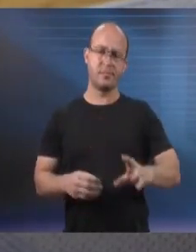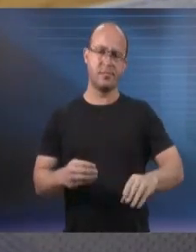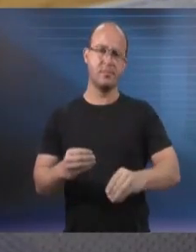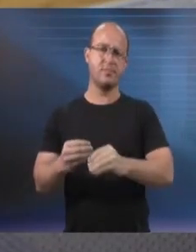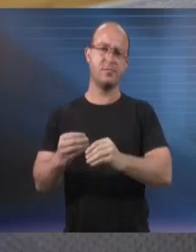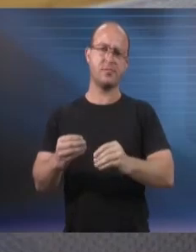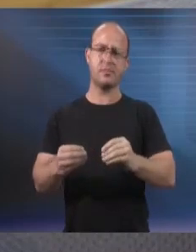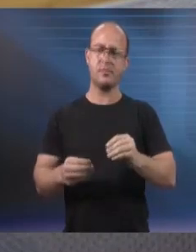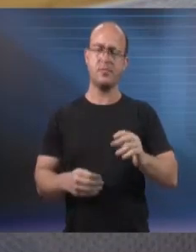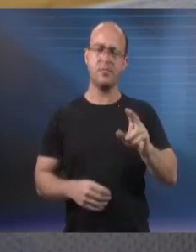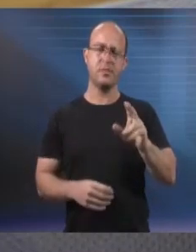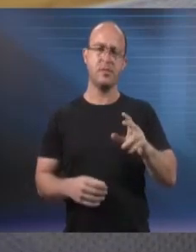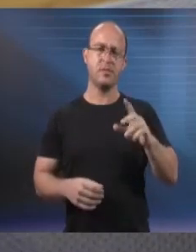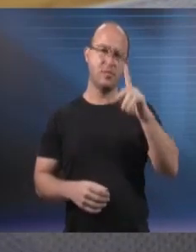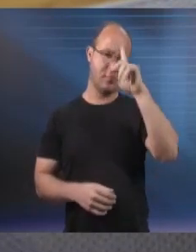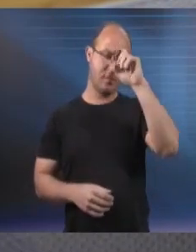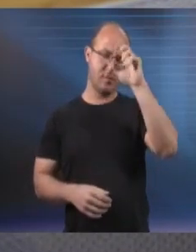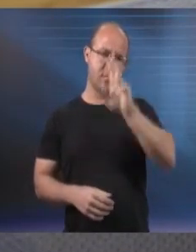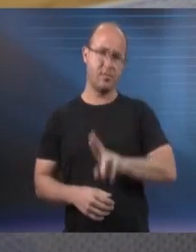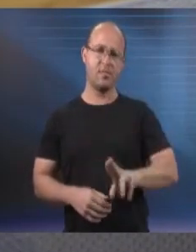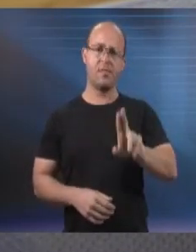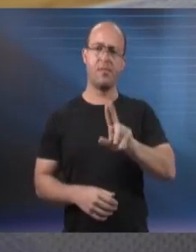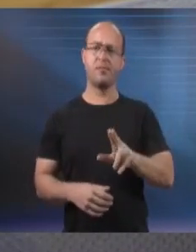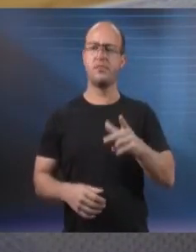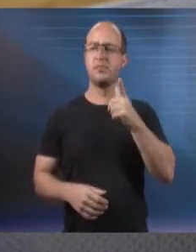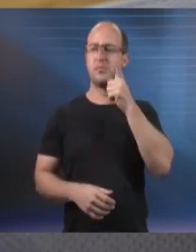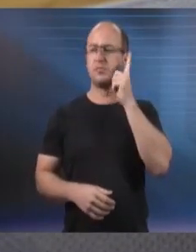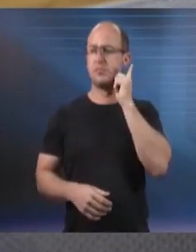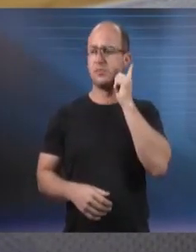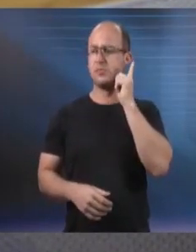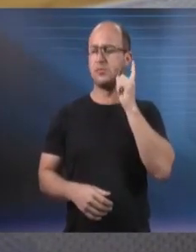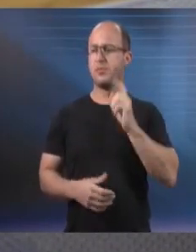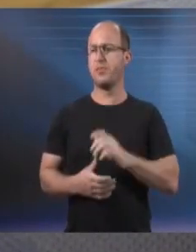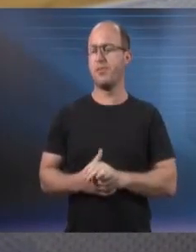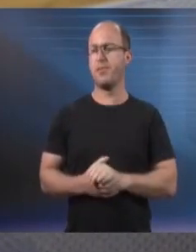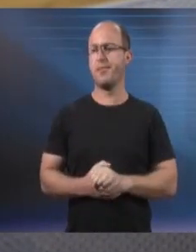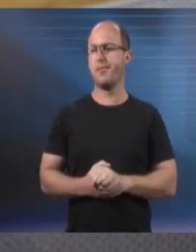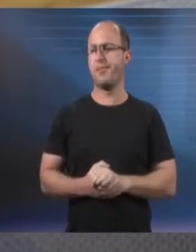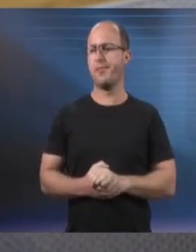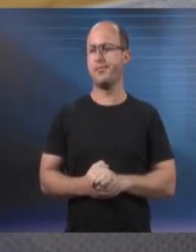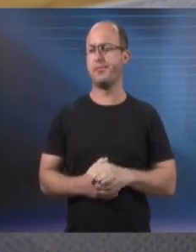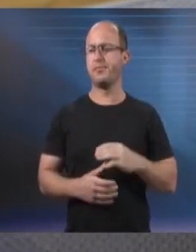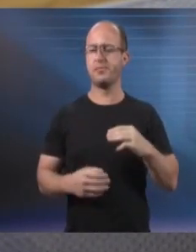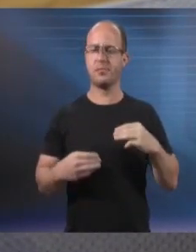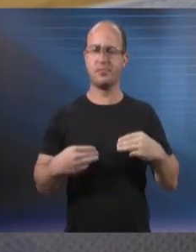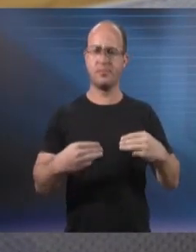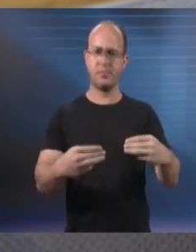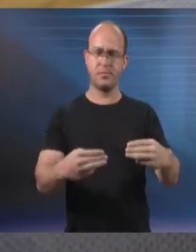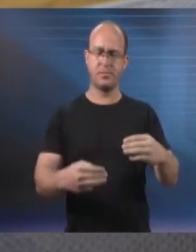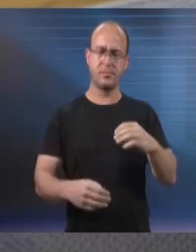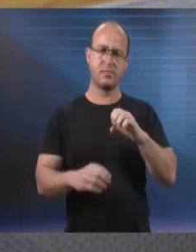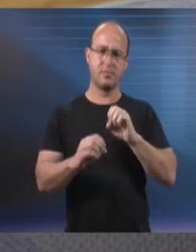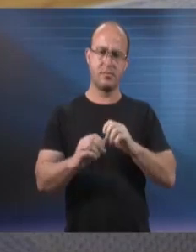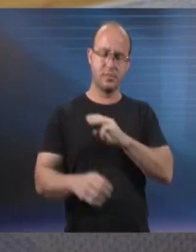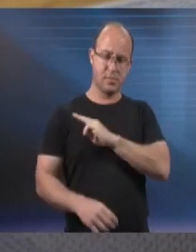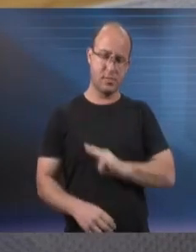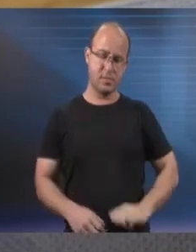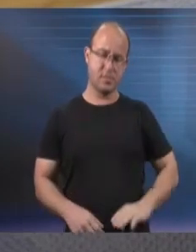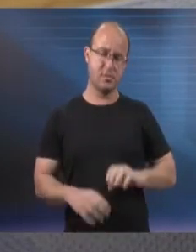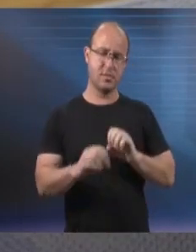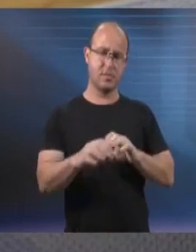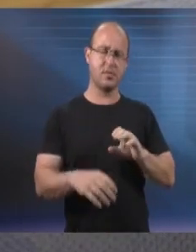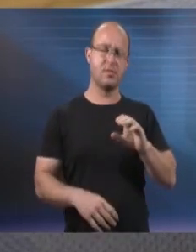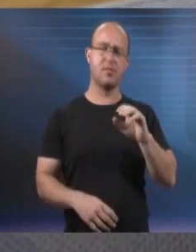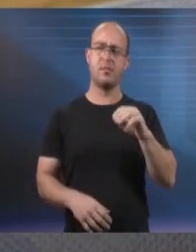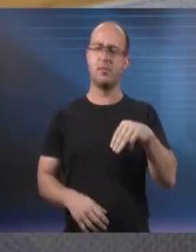de hospitais universitários. E ontem, com a presença do ministro da Educação, Camilo Santana,